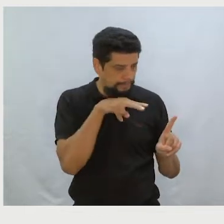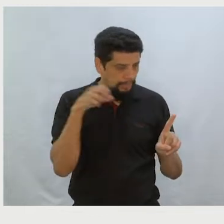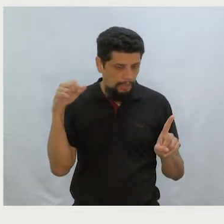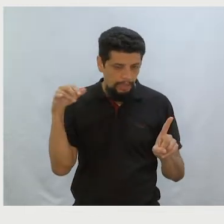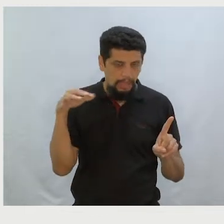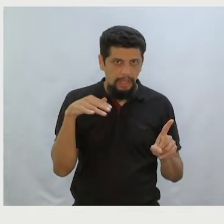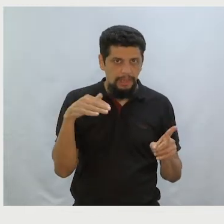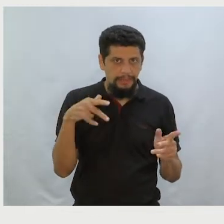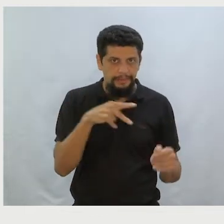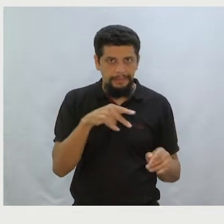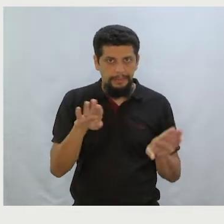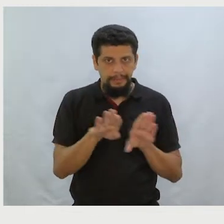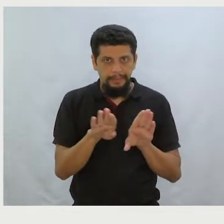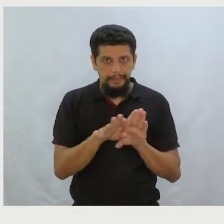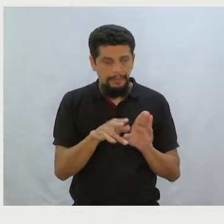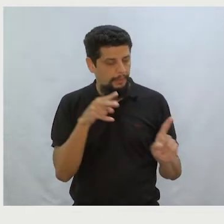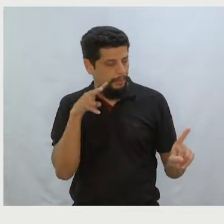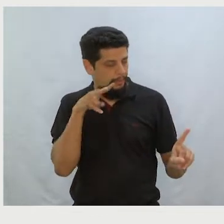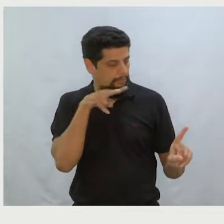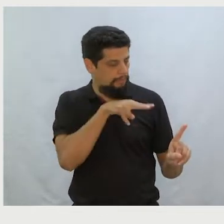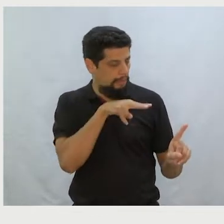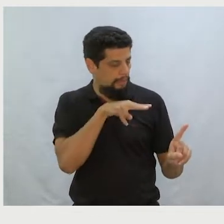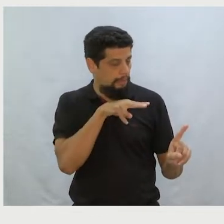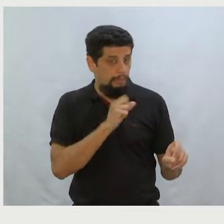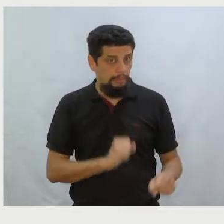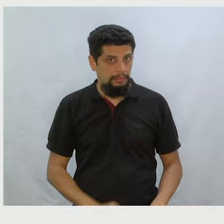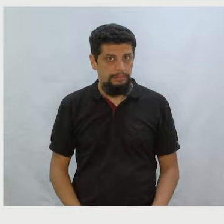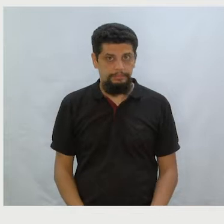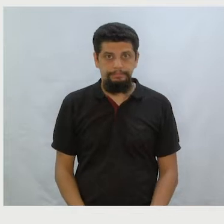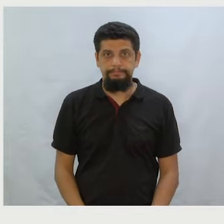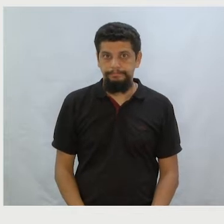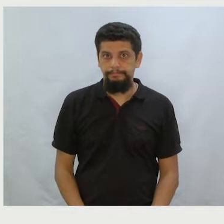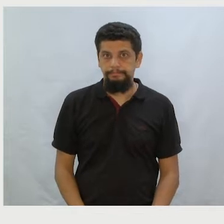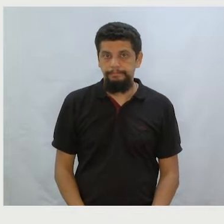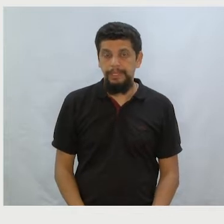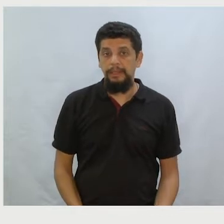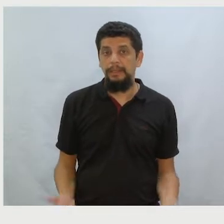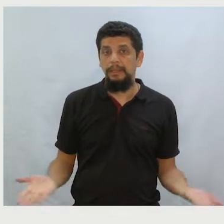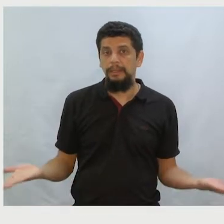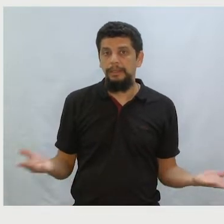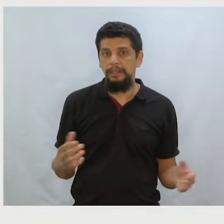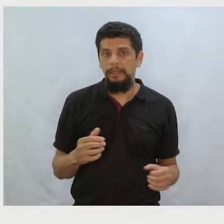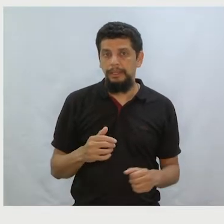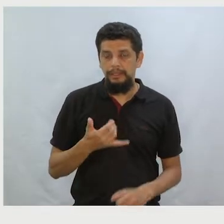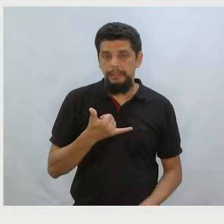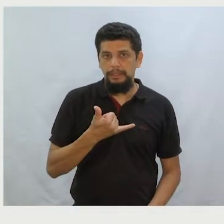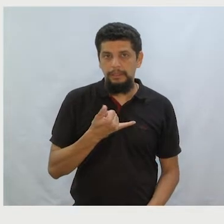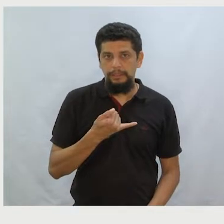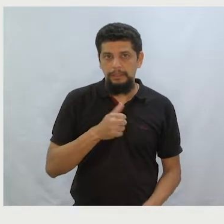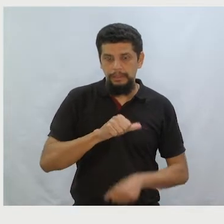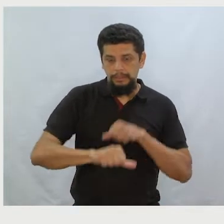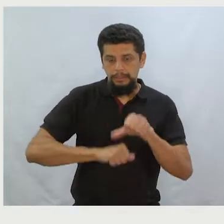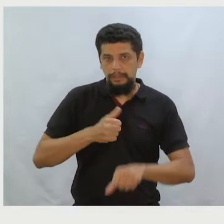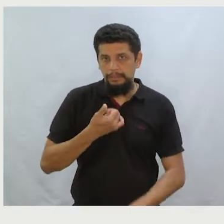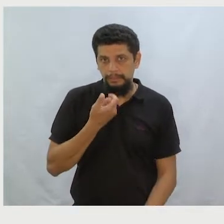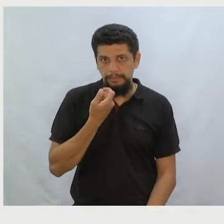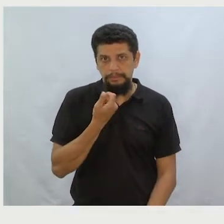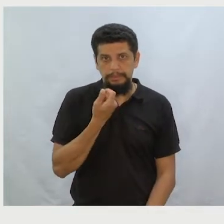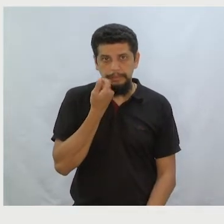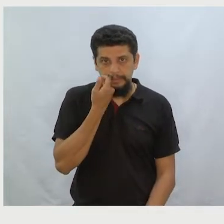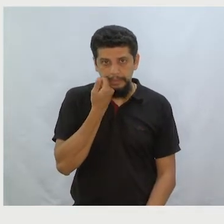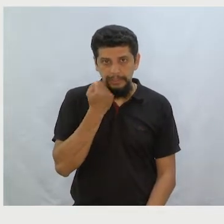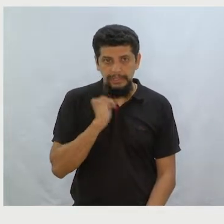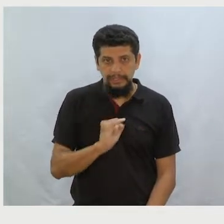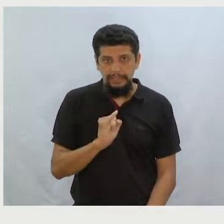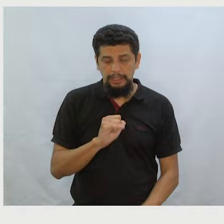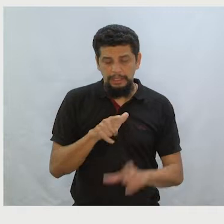mim até a professora que já tinha parado de me olhar troquei a caneta por um lápis porque